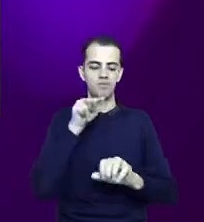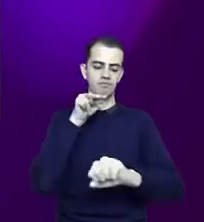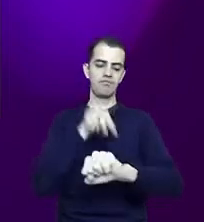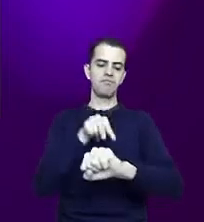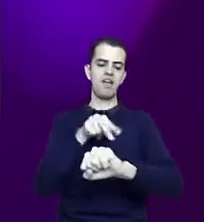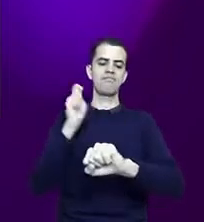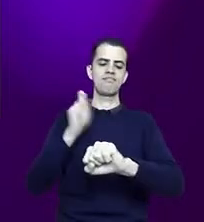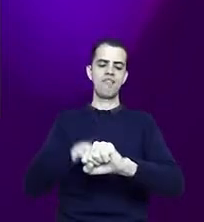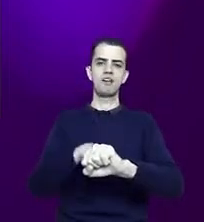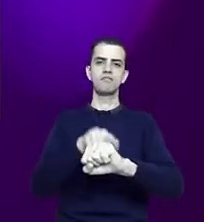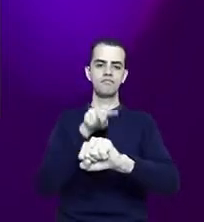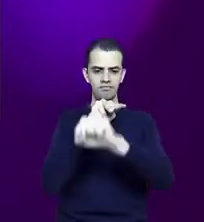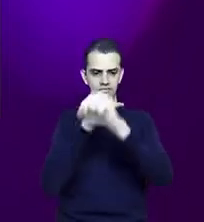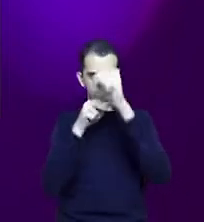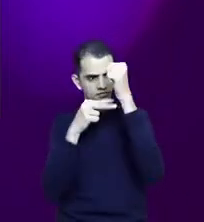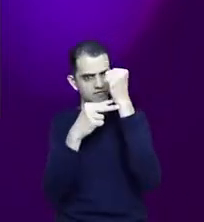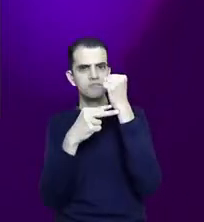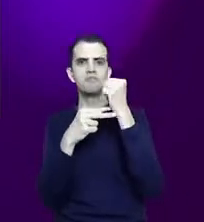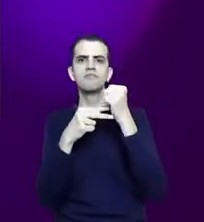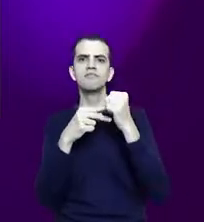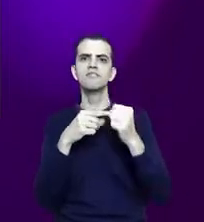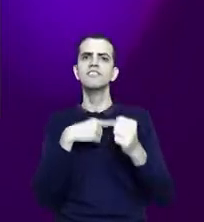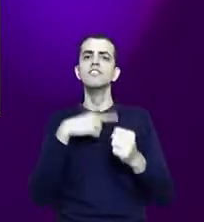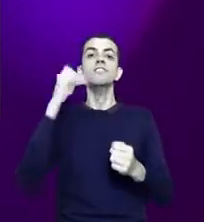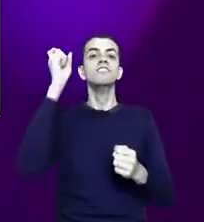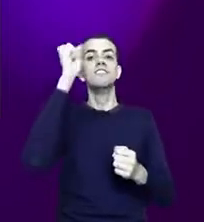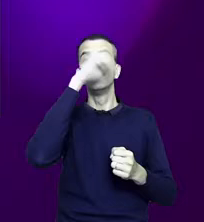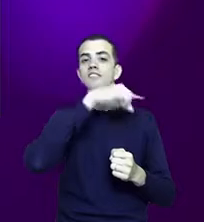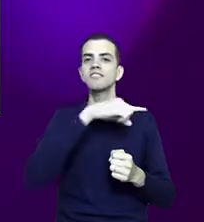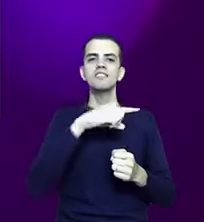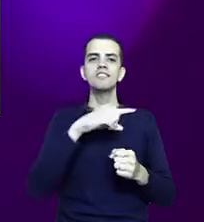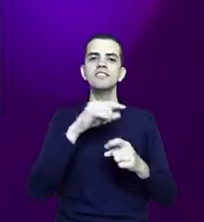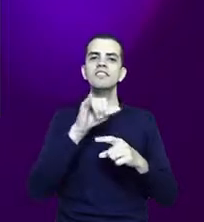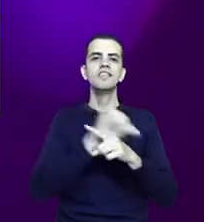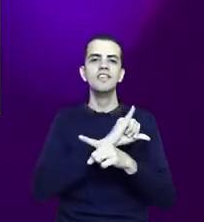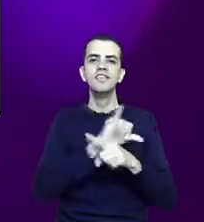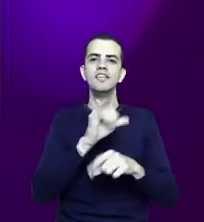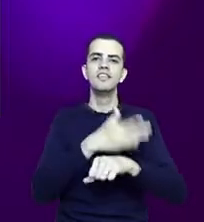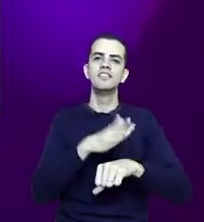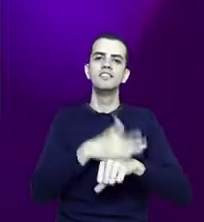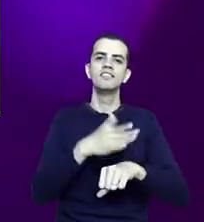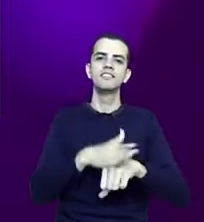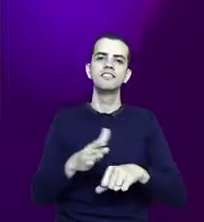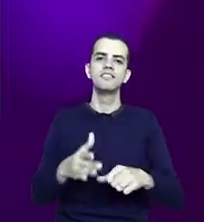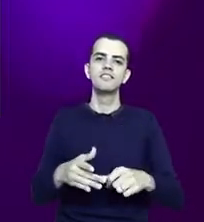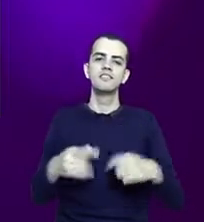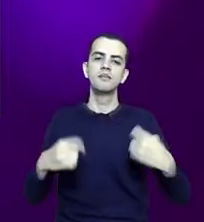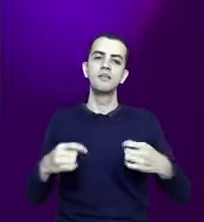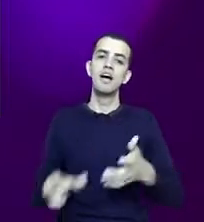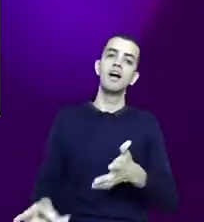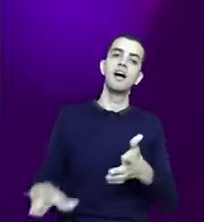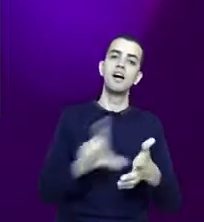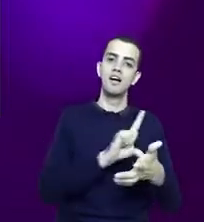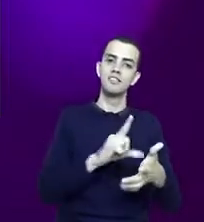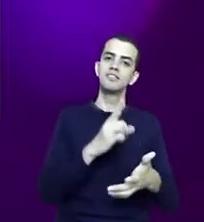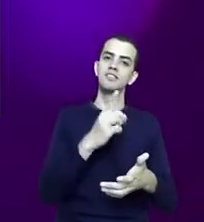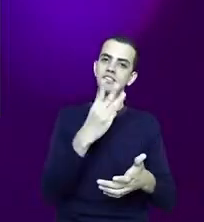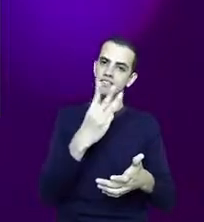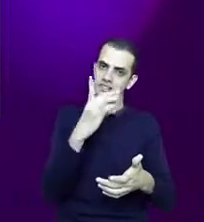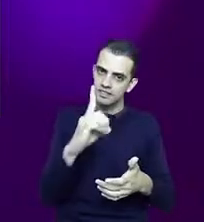deformidades articulares, elas são de difícil planejamento sem o recurso aí do planejamento 3D.